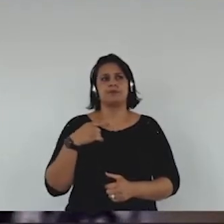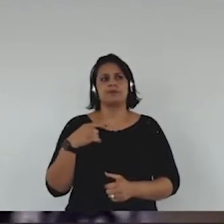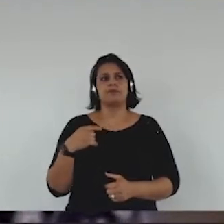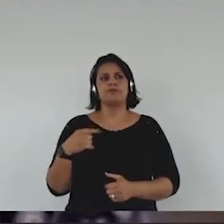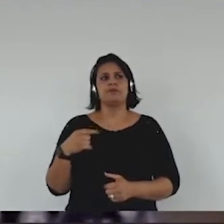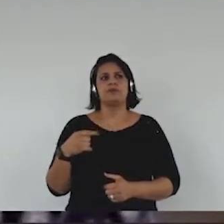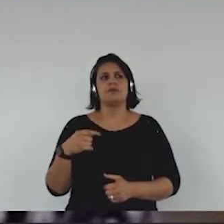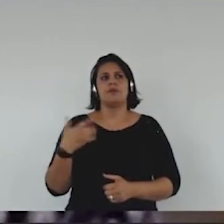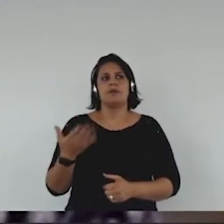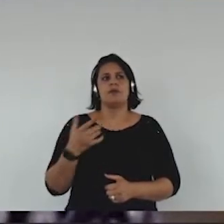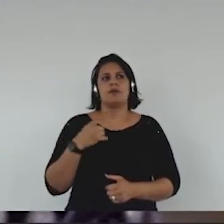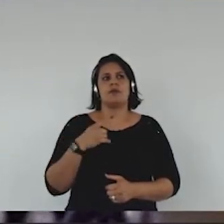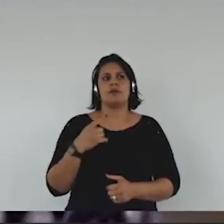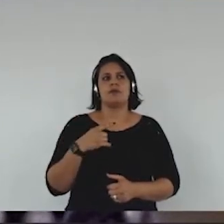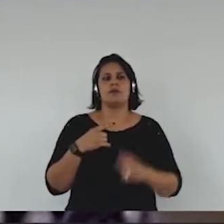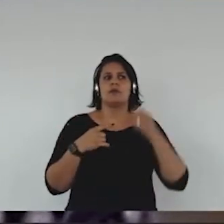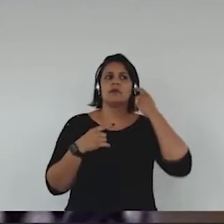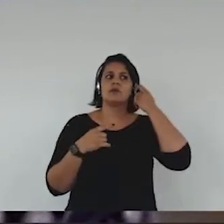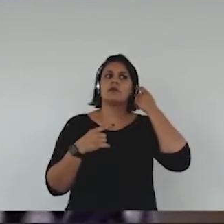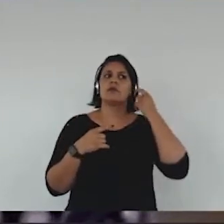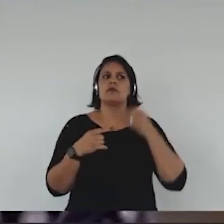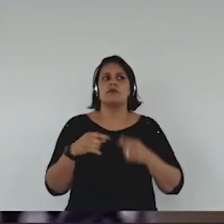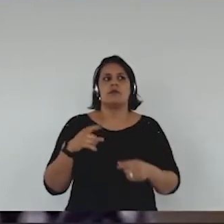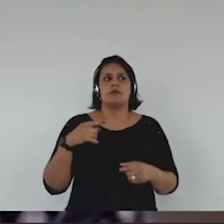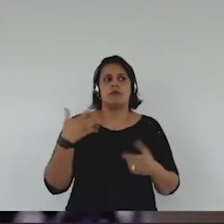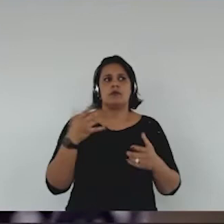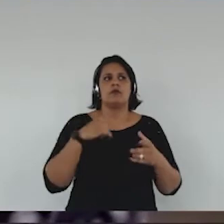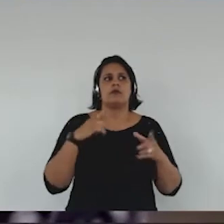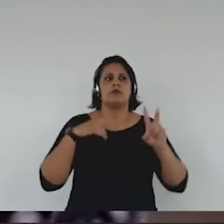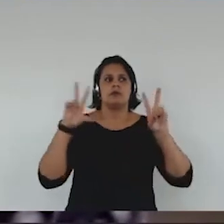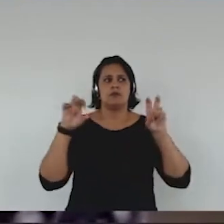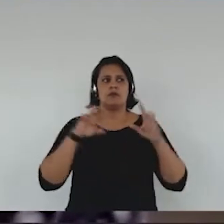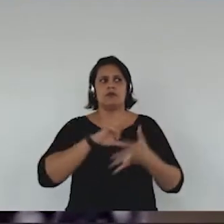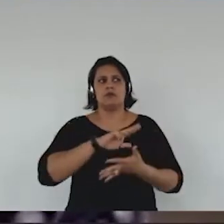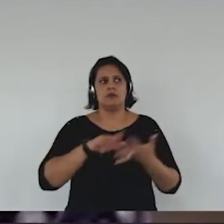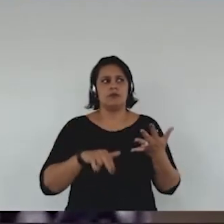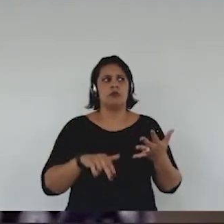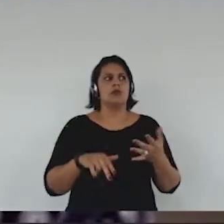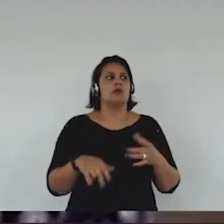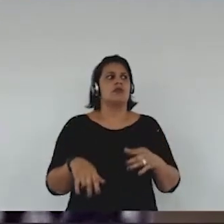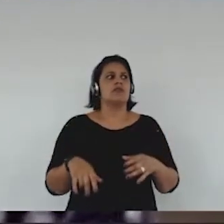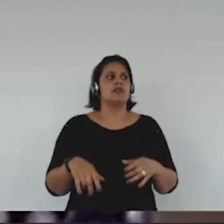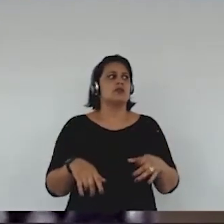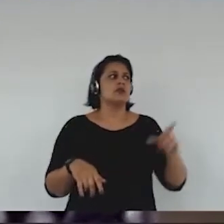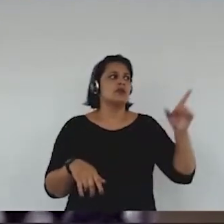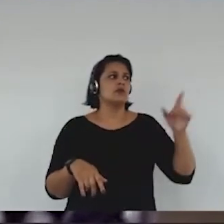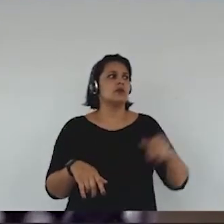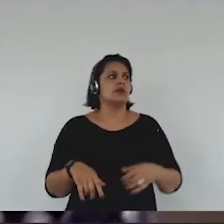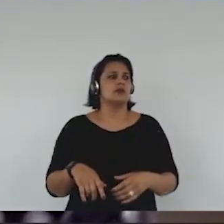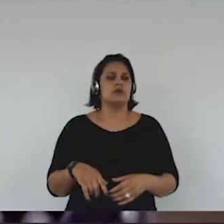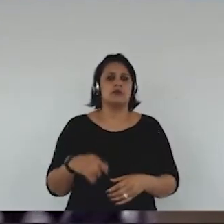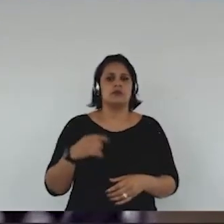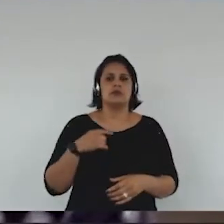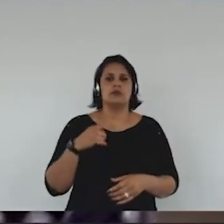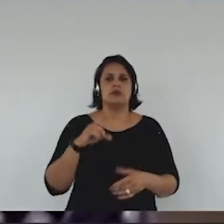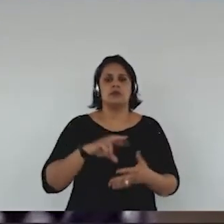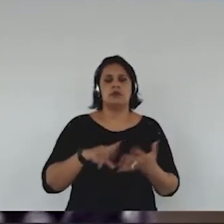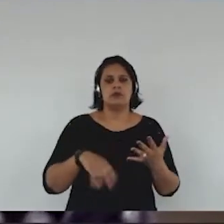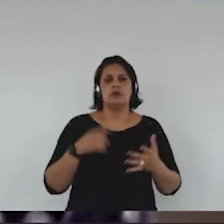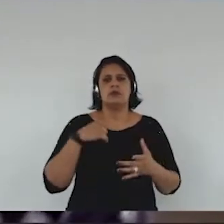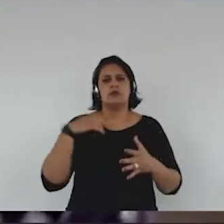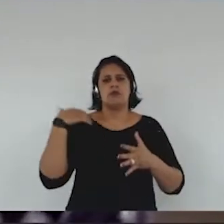competições impressas. A maioria dos casos, podemos dizer assim, que eram físicos. E a despeito do judiciário, há muitos anos, já